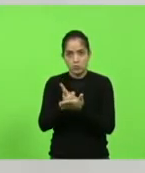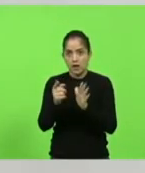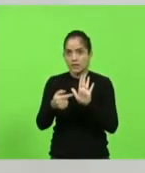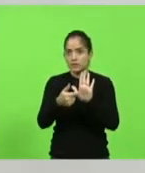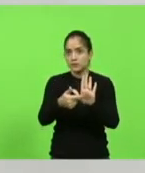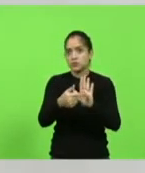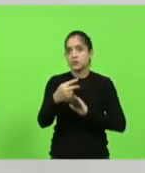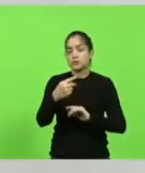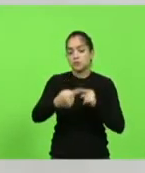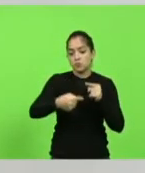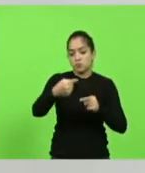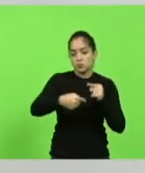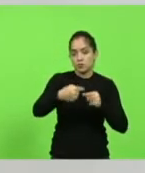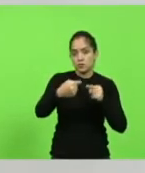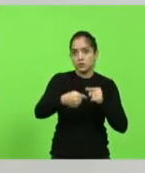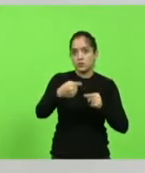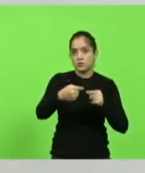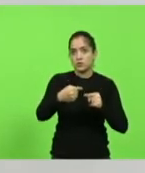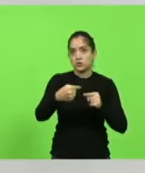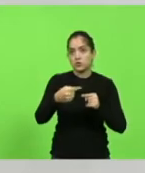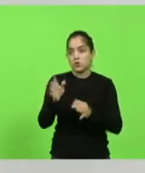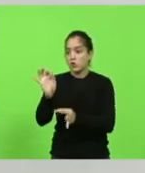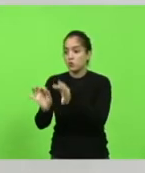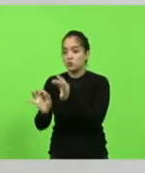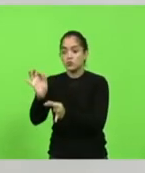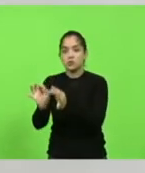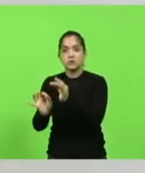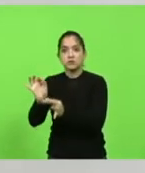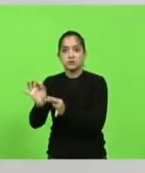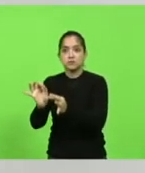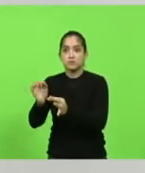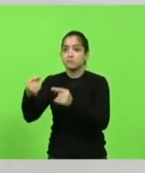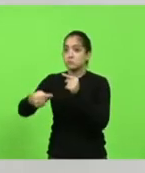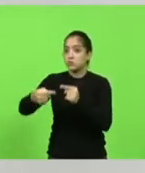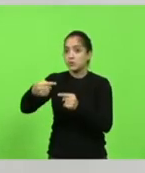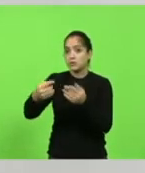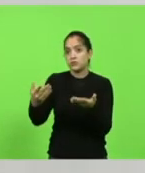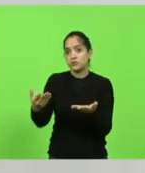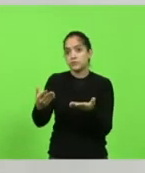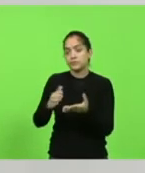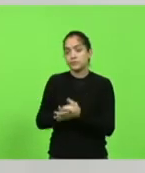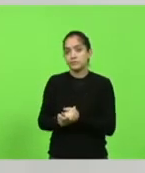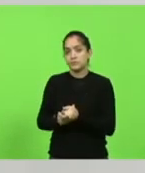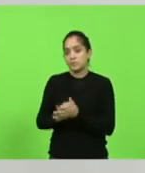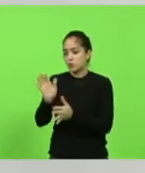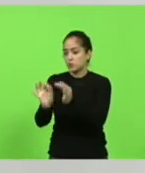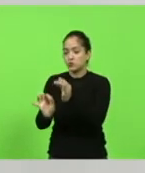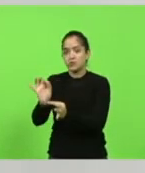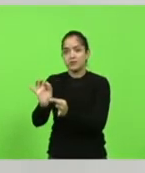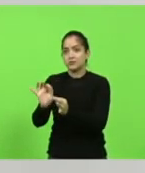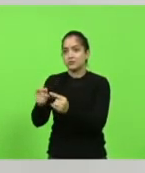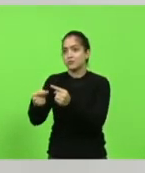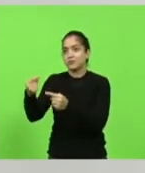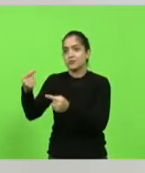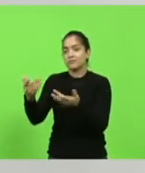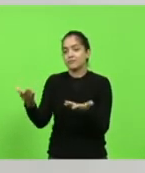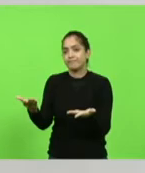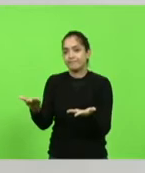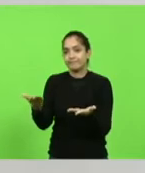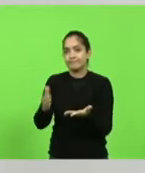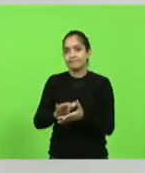política, os julgamentos serão políticos, não jurídicos.